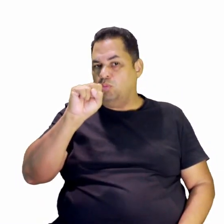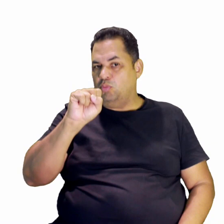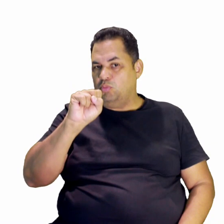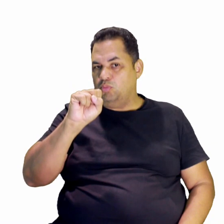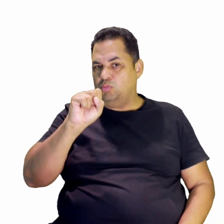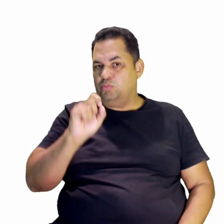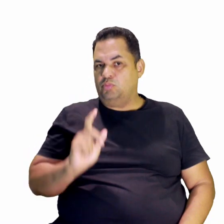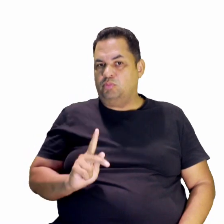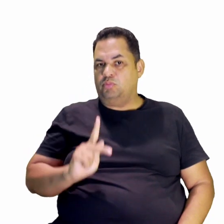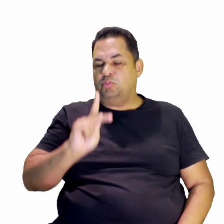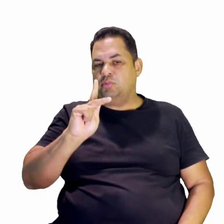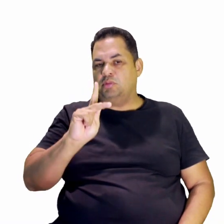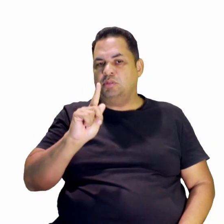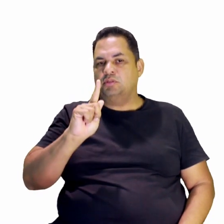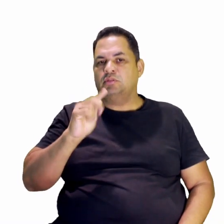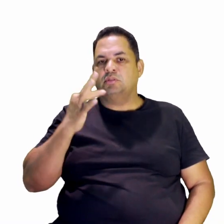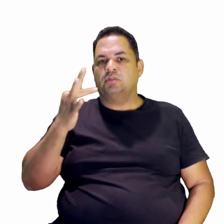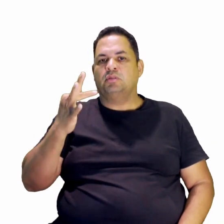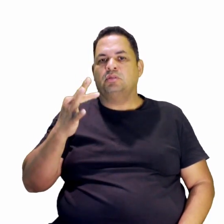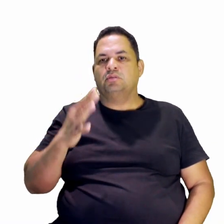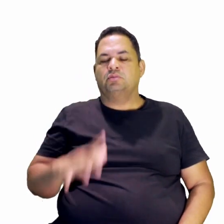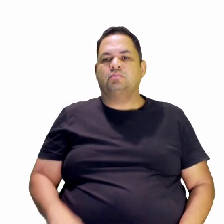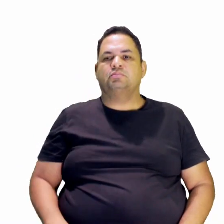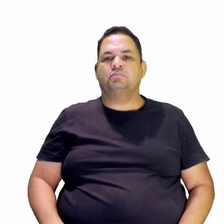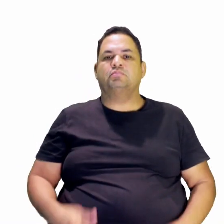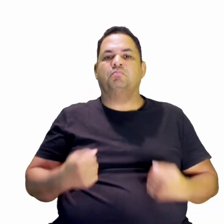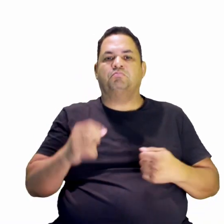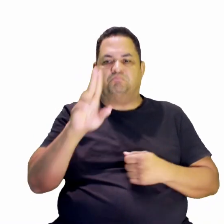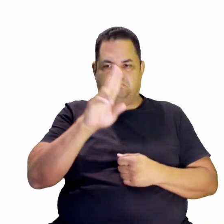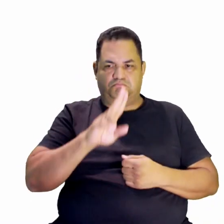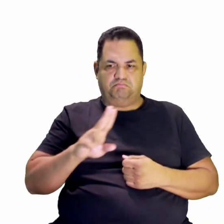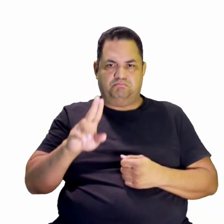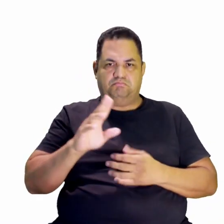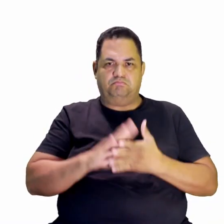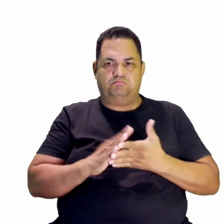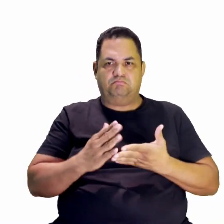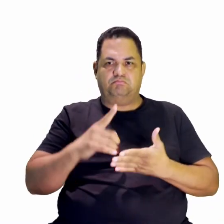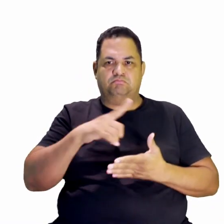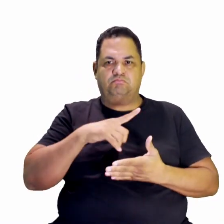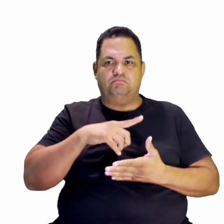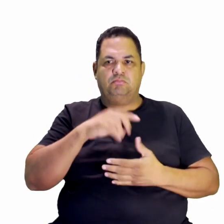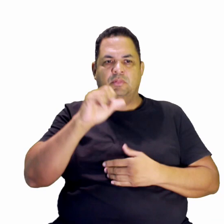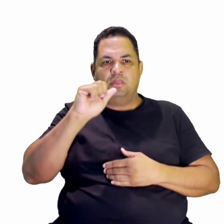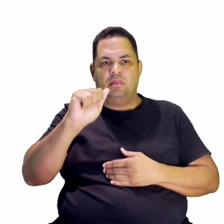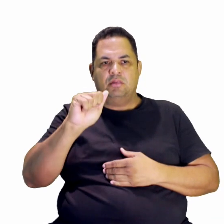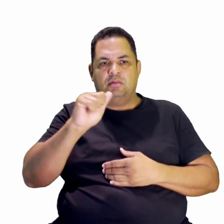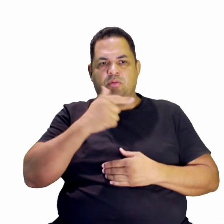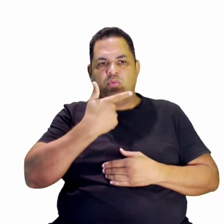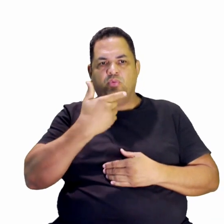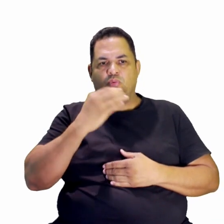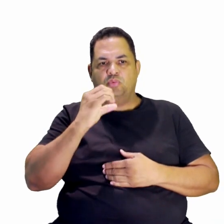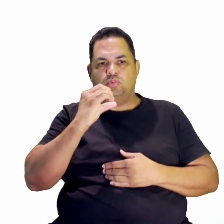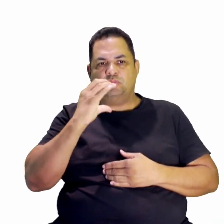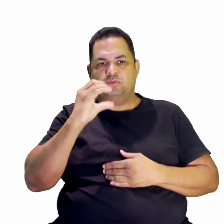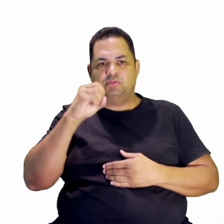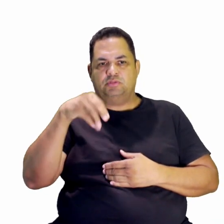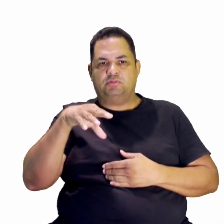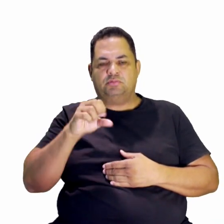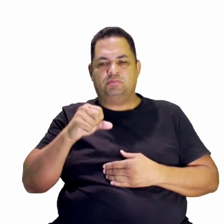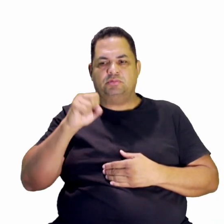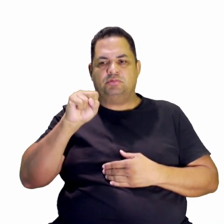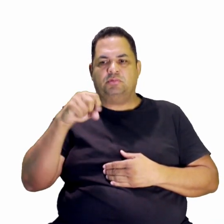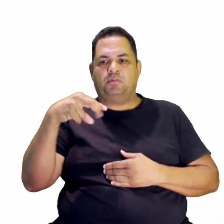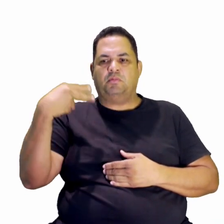lembrados? kgf, quilograma-força, pode ser usado, né? Adquirindo uma aceleração de 200 centímetros por segundo ao